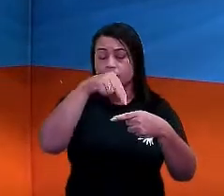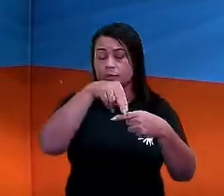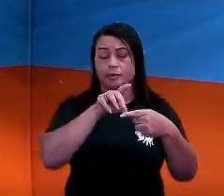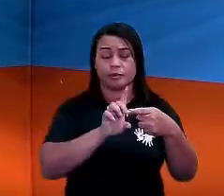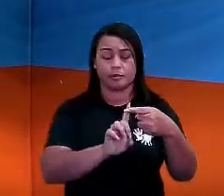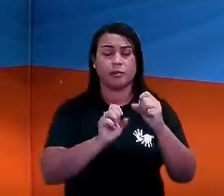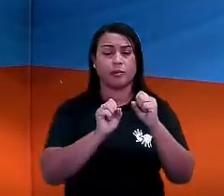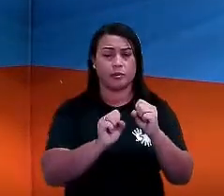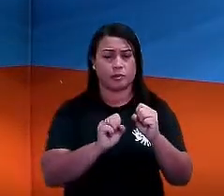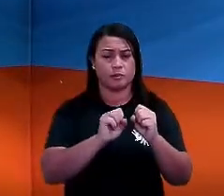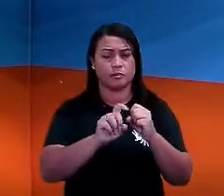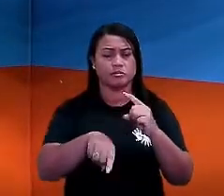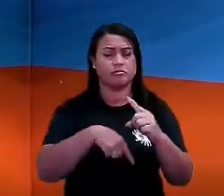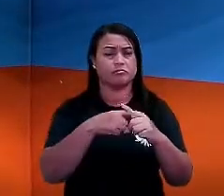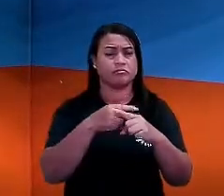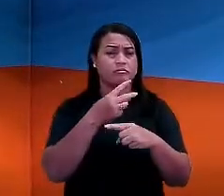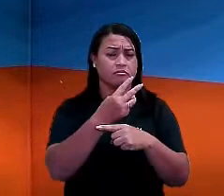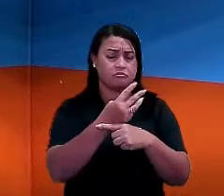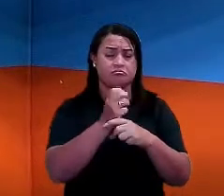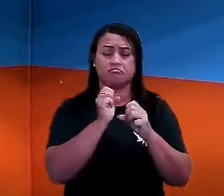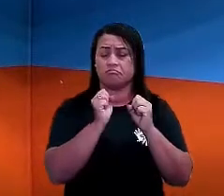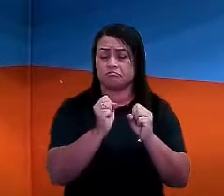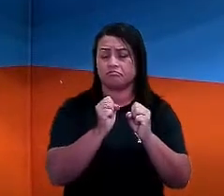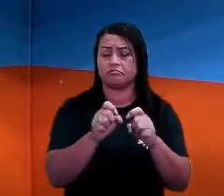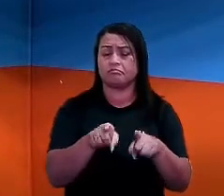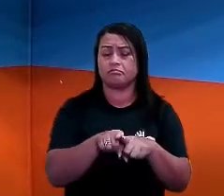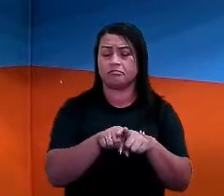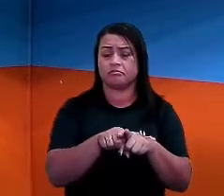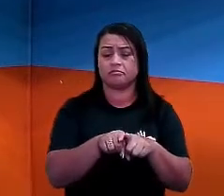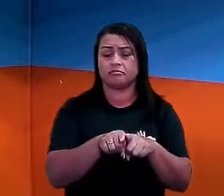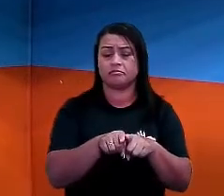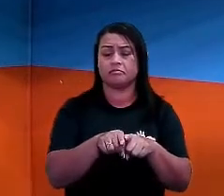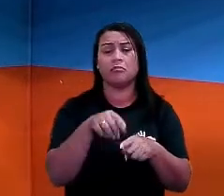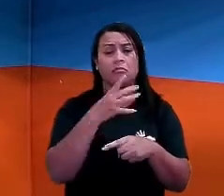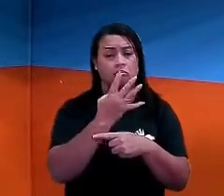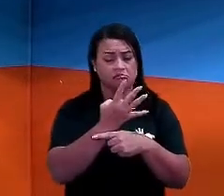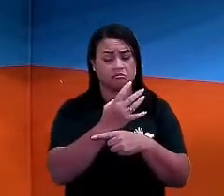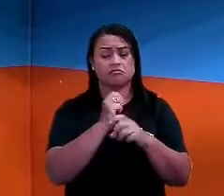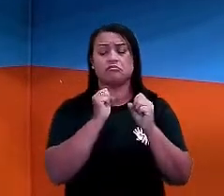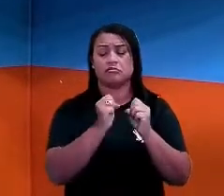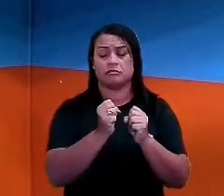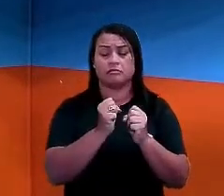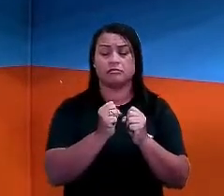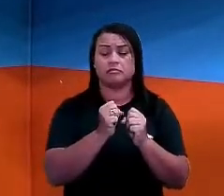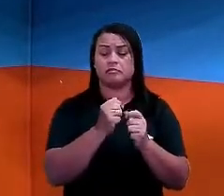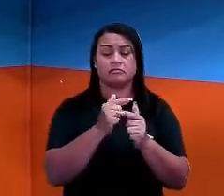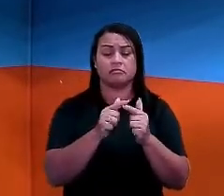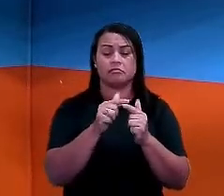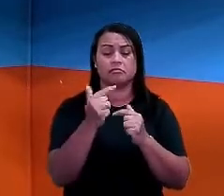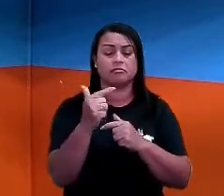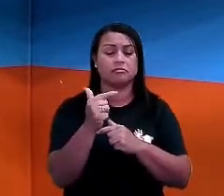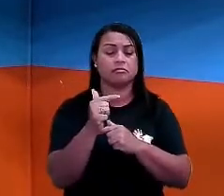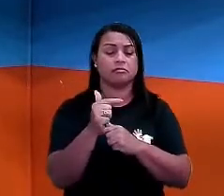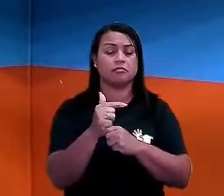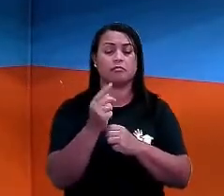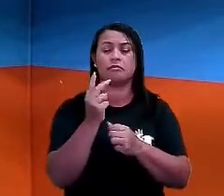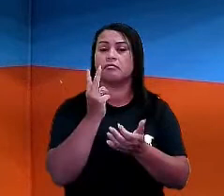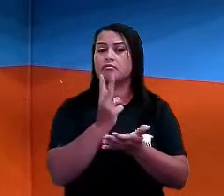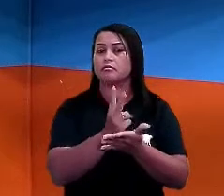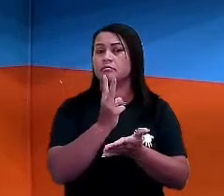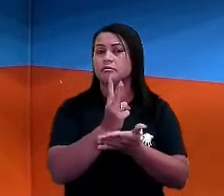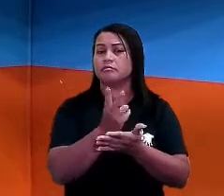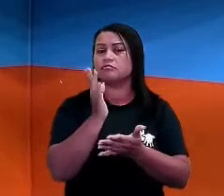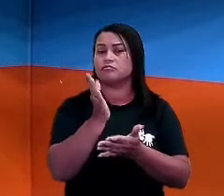poderia multiplicar por 3? Poderia. Por 4? Poderia. Não tem problema. Mas é o costume